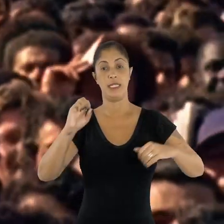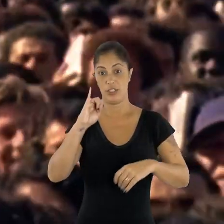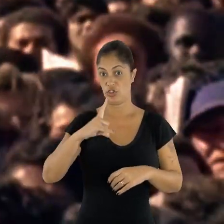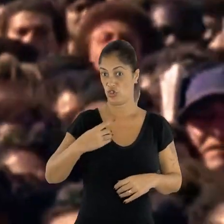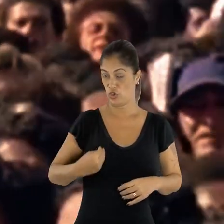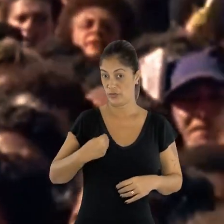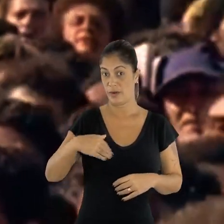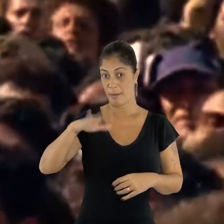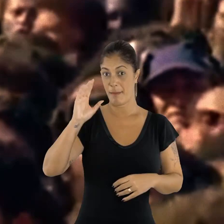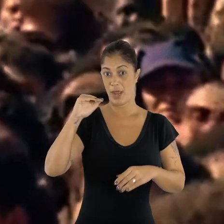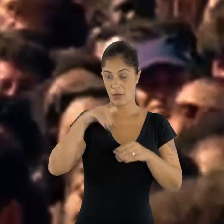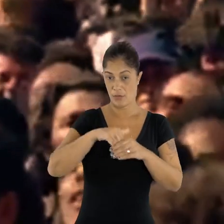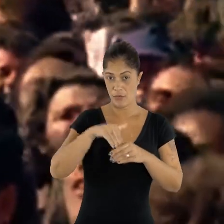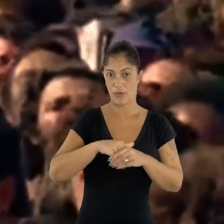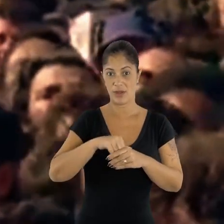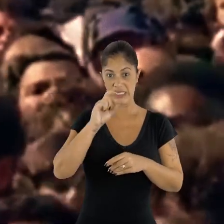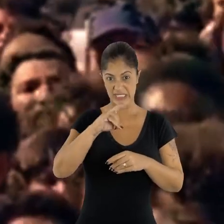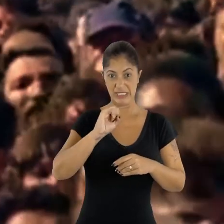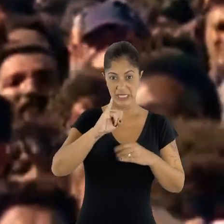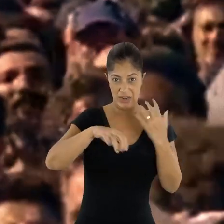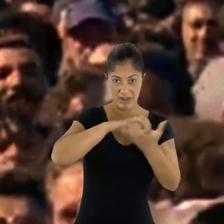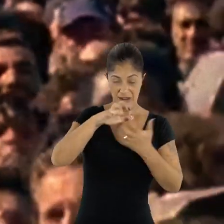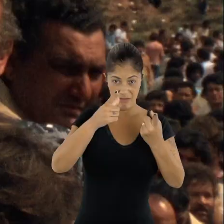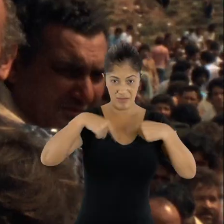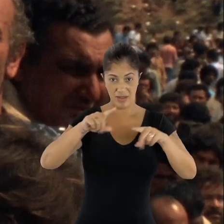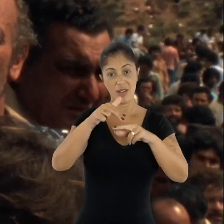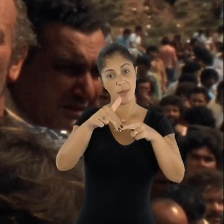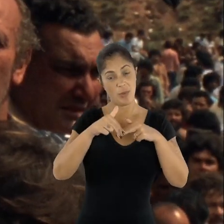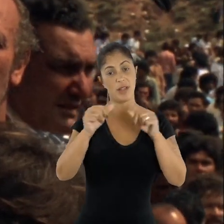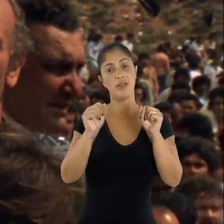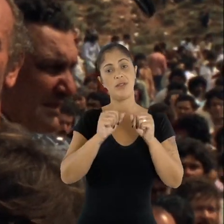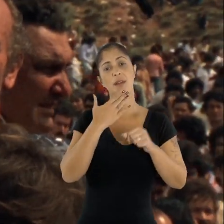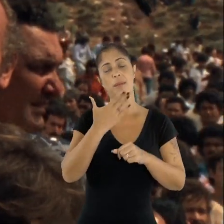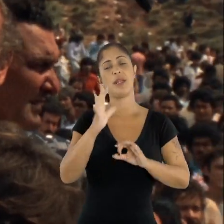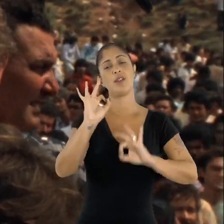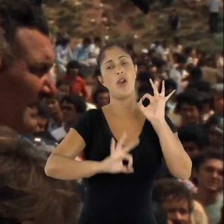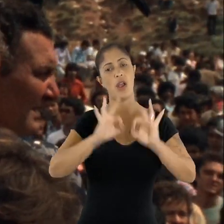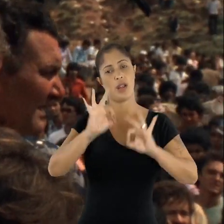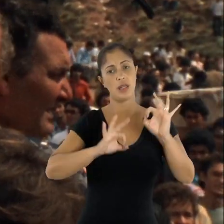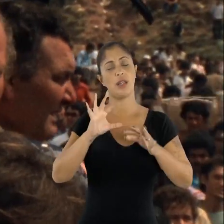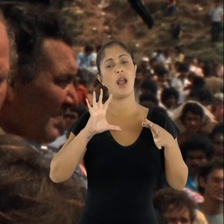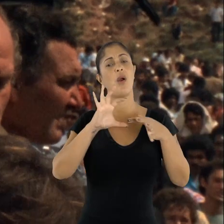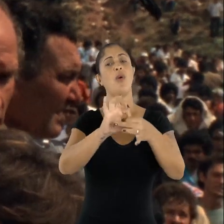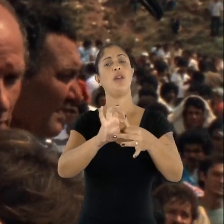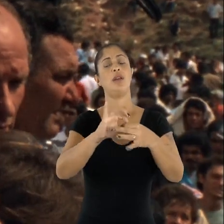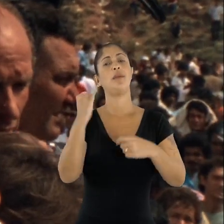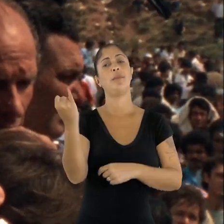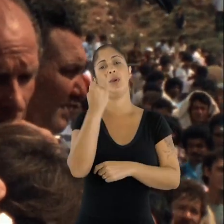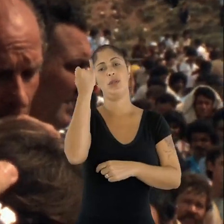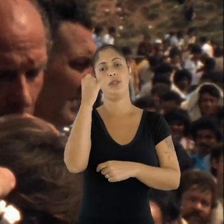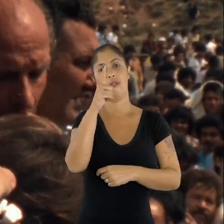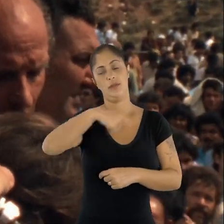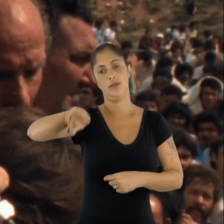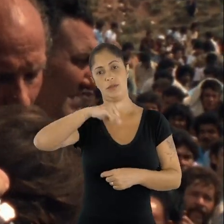divisão. Se houvesse mais vozes que quisessem roubar esta greve de vocês. E é por isso que a gente faz esse apelo que a organização e a